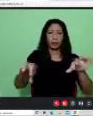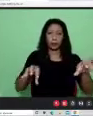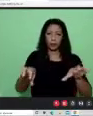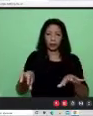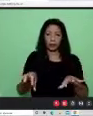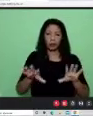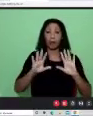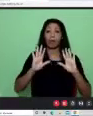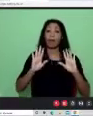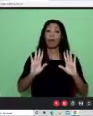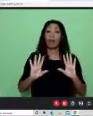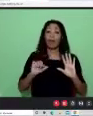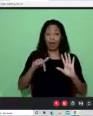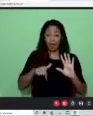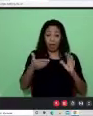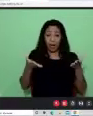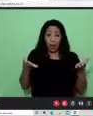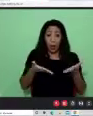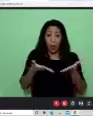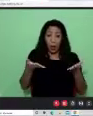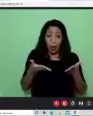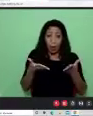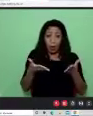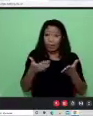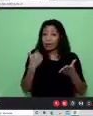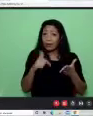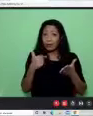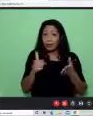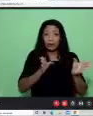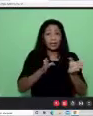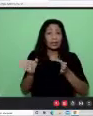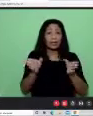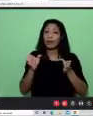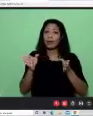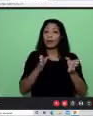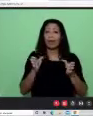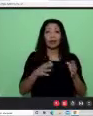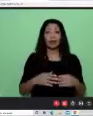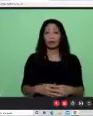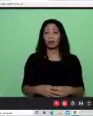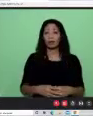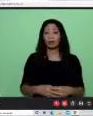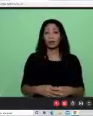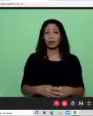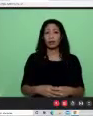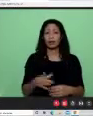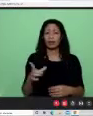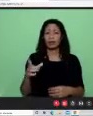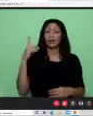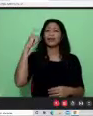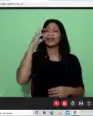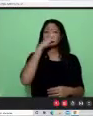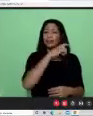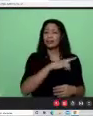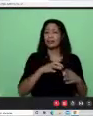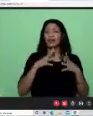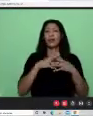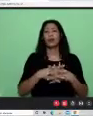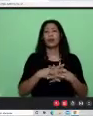momento é um lugar que não existe acessibilidade para as pessoas. É uma situação complicada, vereador Léo